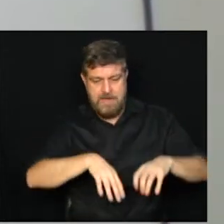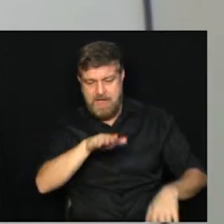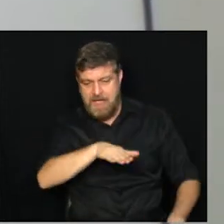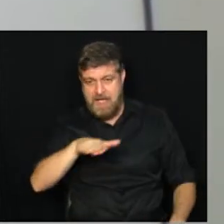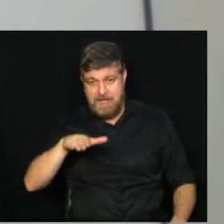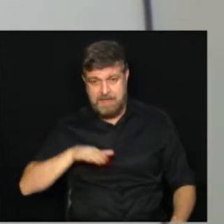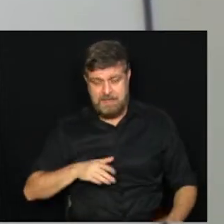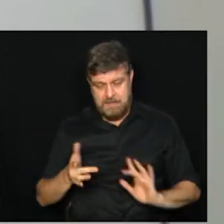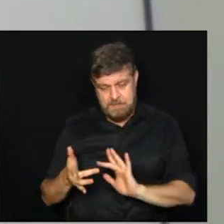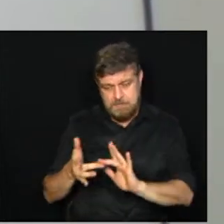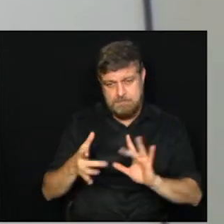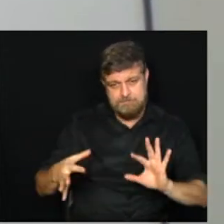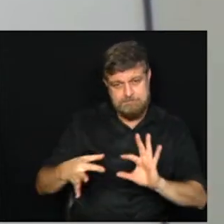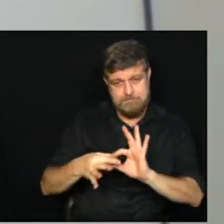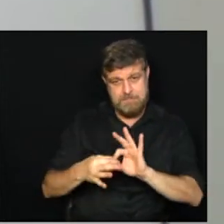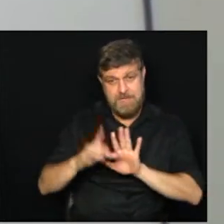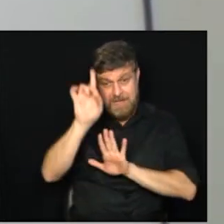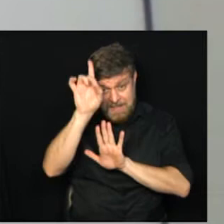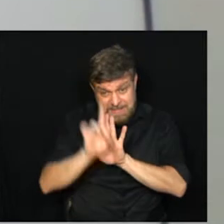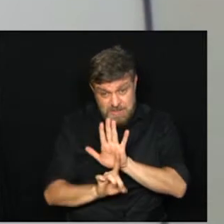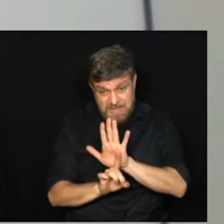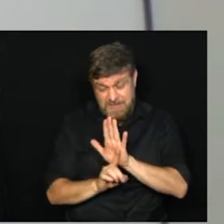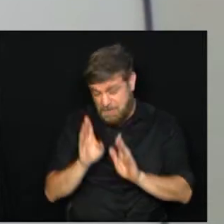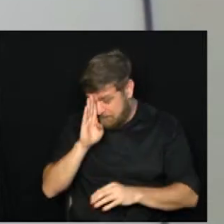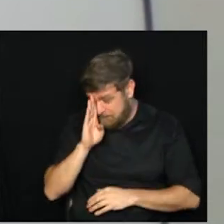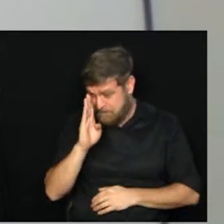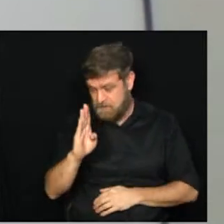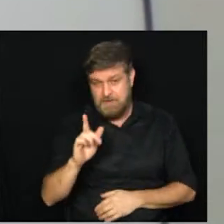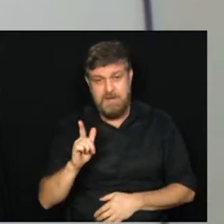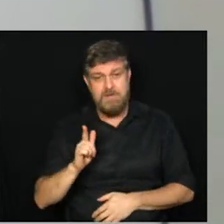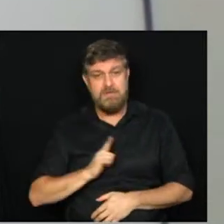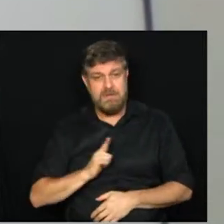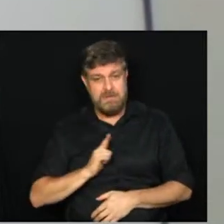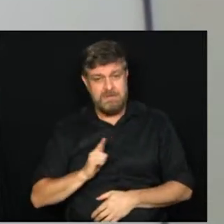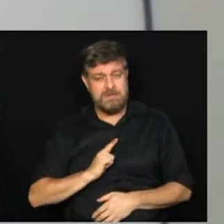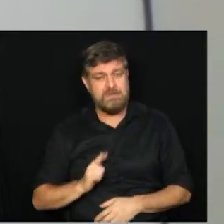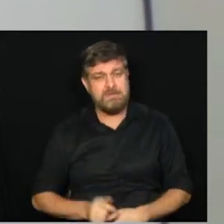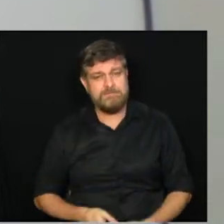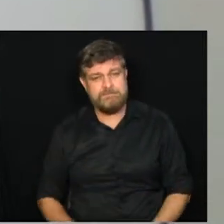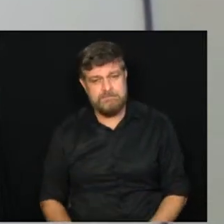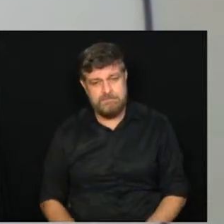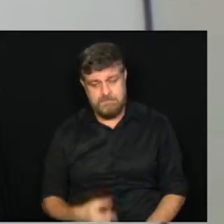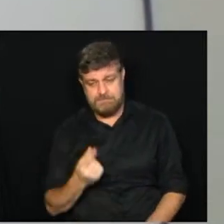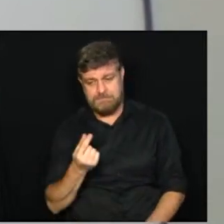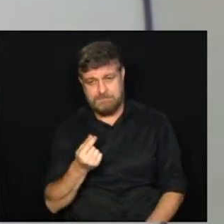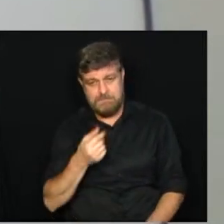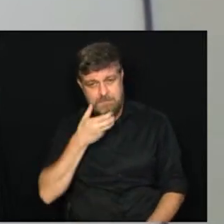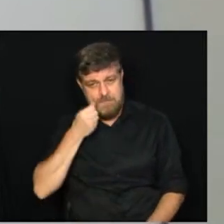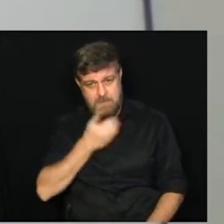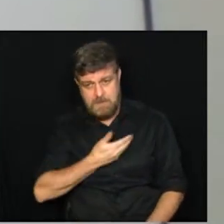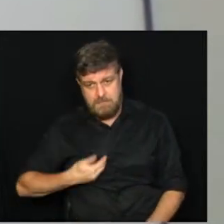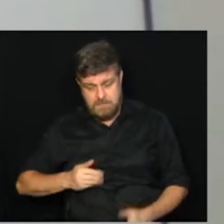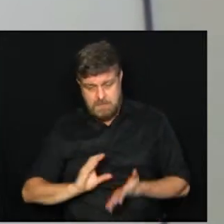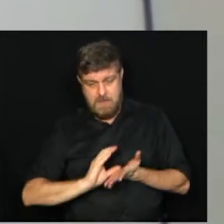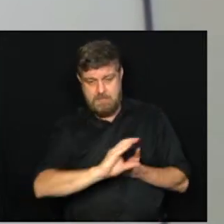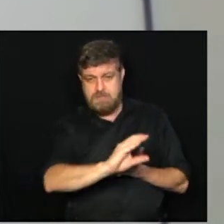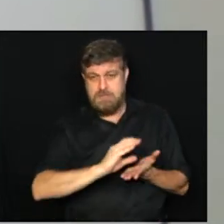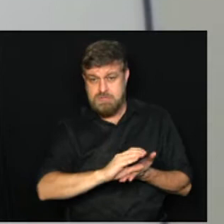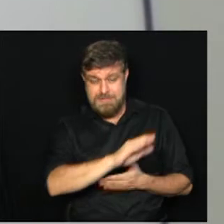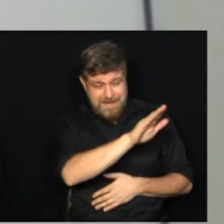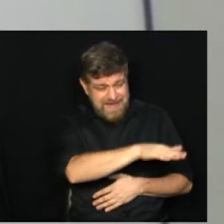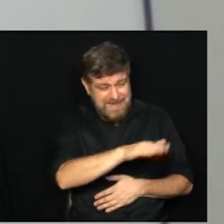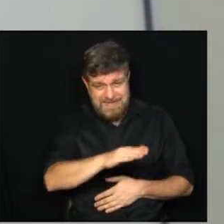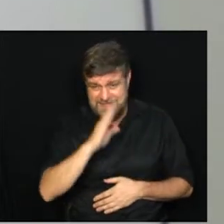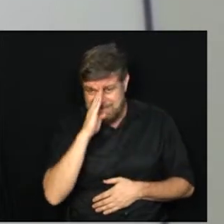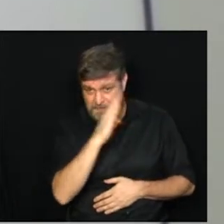prioridade absoluta dos direitos da criança, a garantia da prioridade absoluta nos recursos, programas e ações para as crianças de